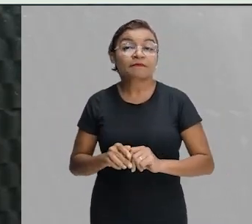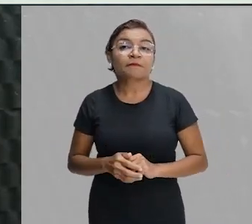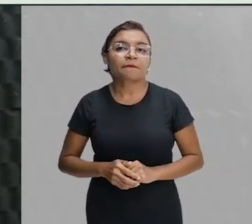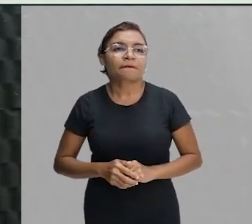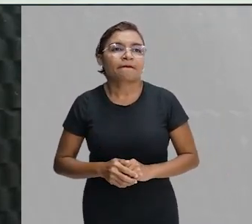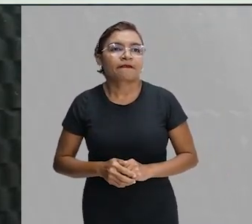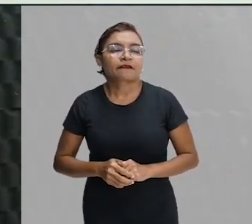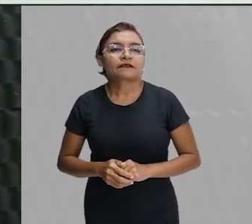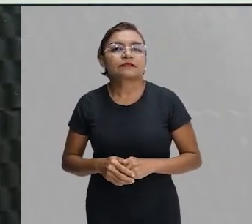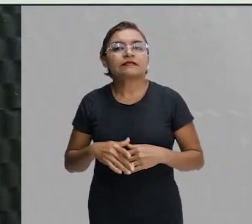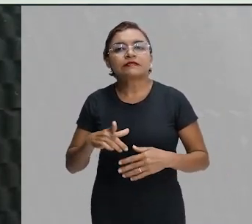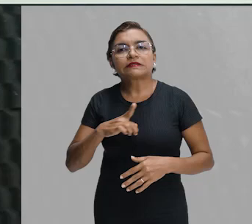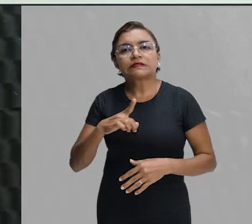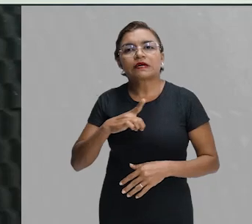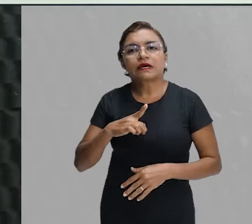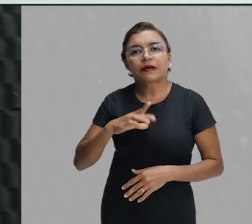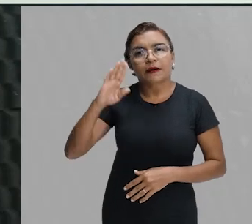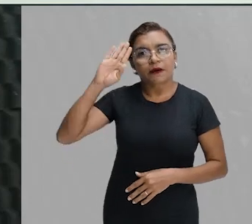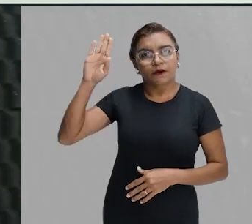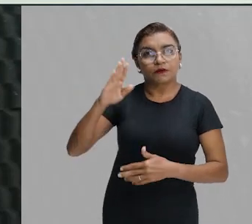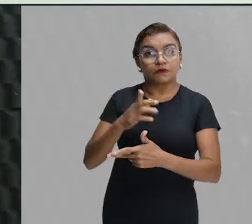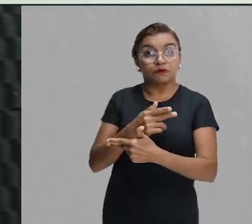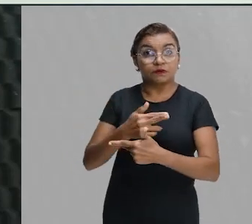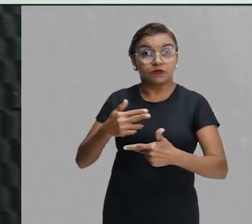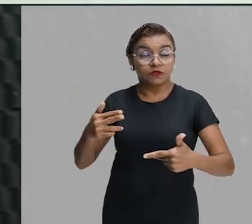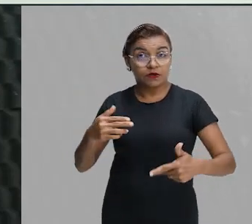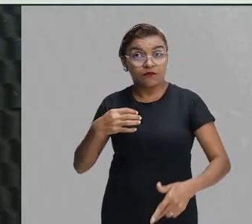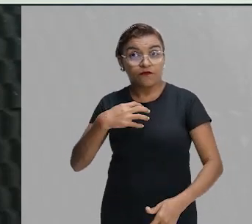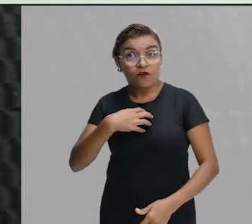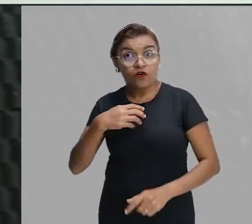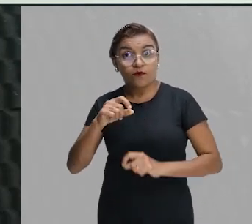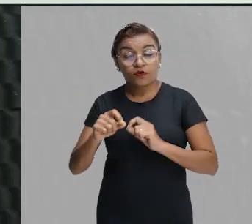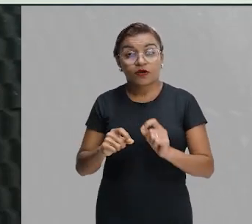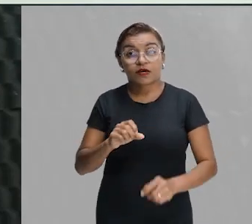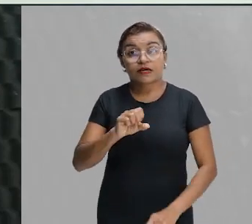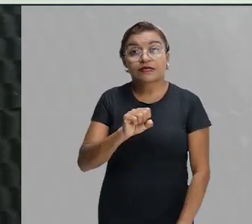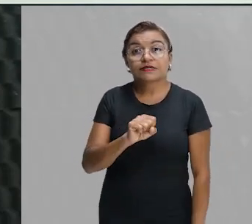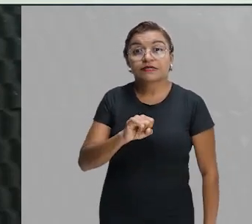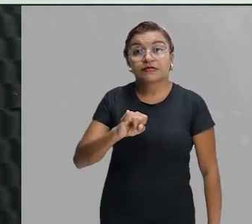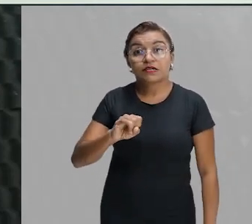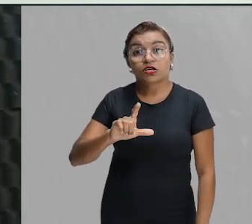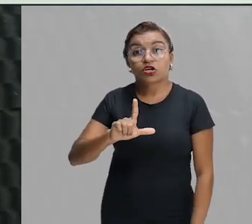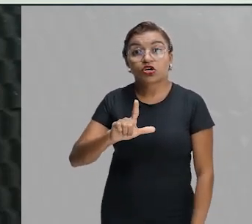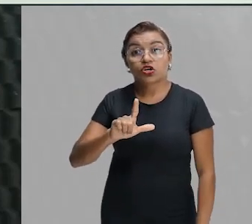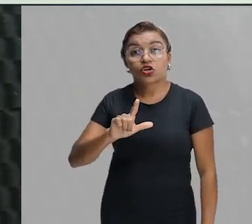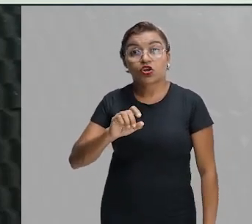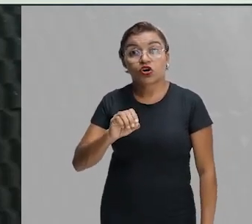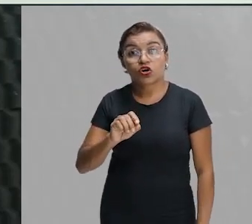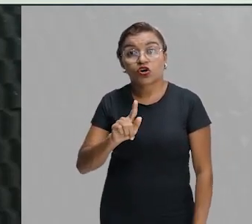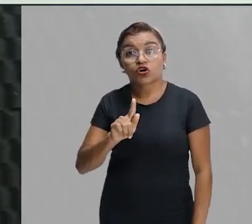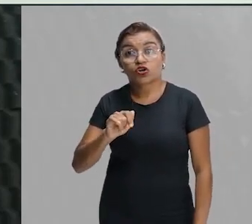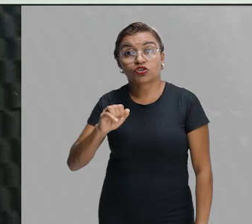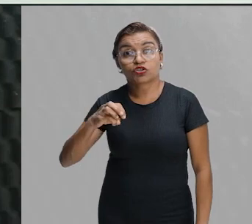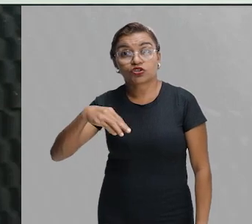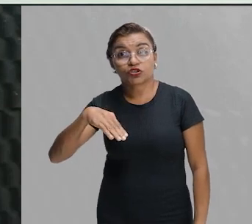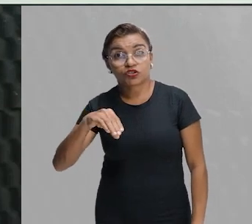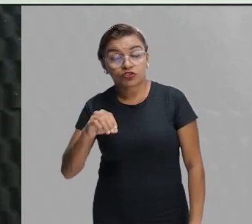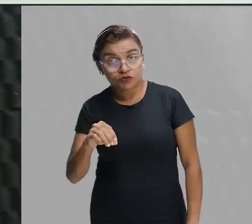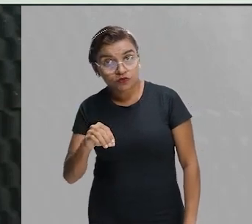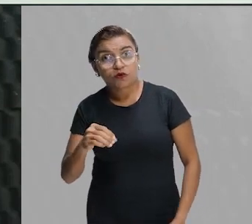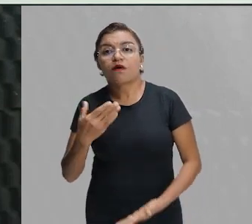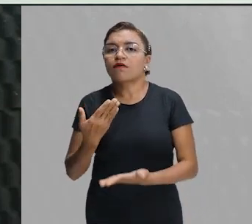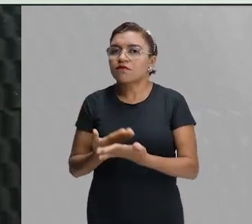veja só, esses princípios eles vão formar os silogismos, que nós já temos aulas sobre isso,